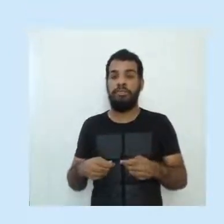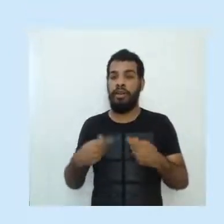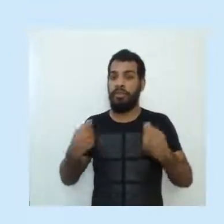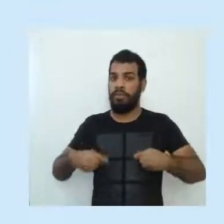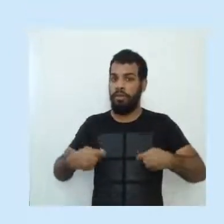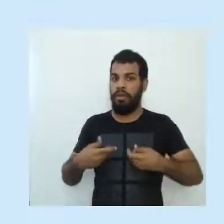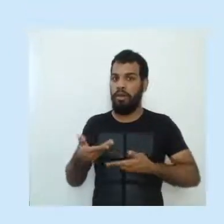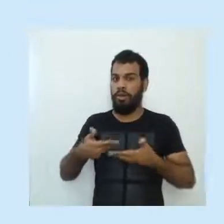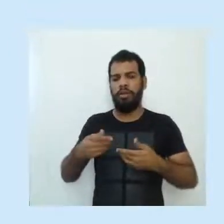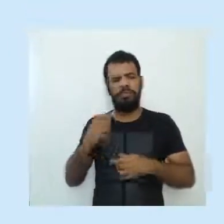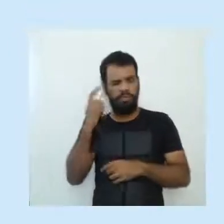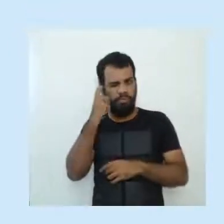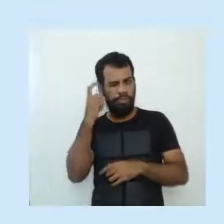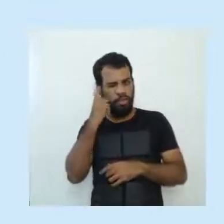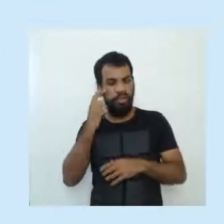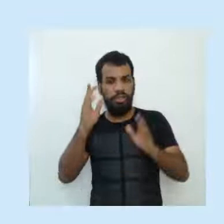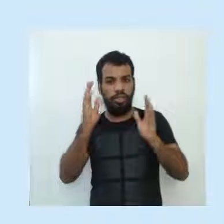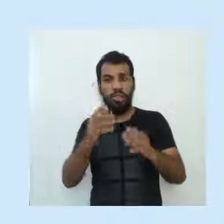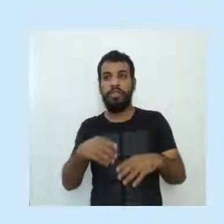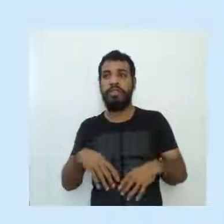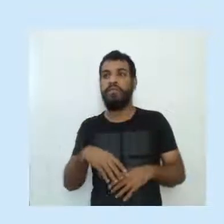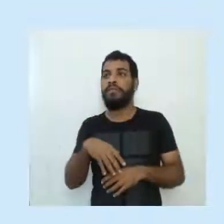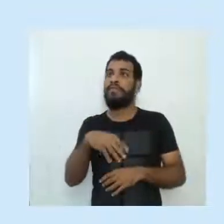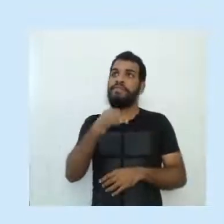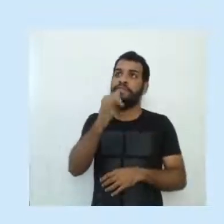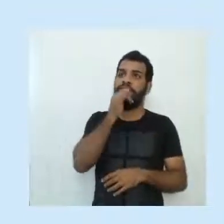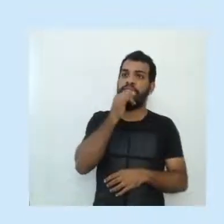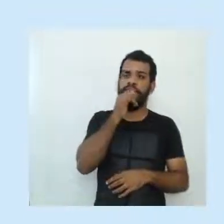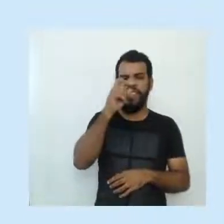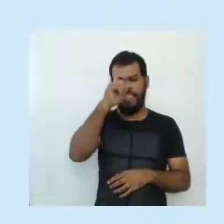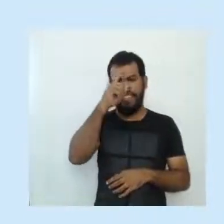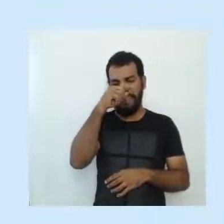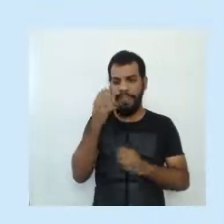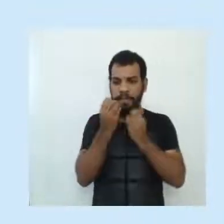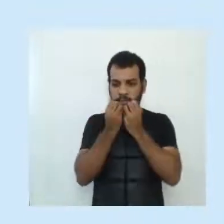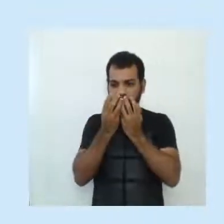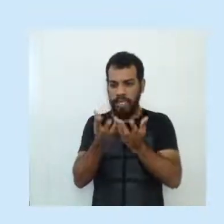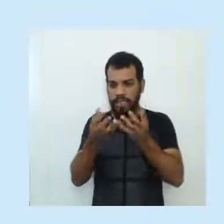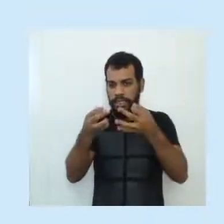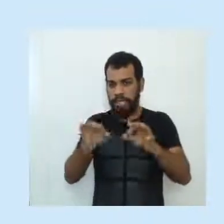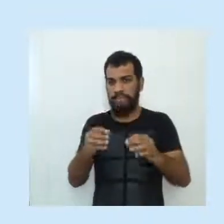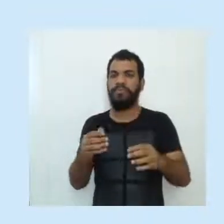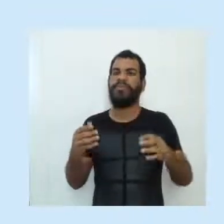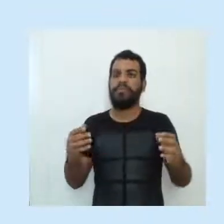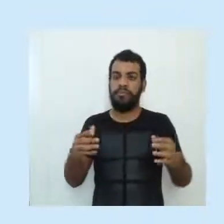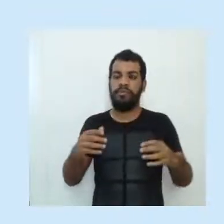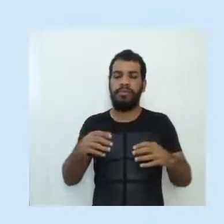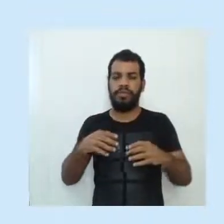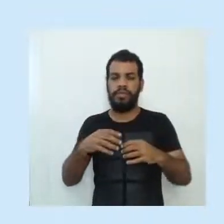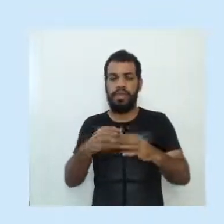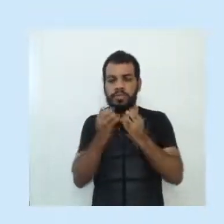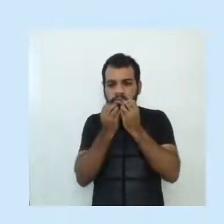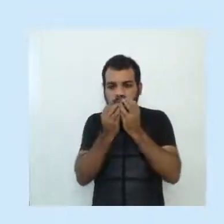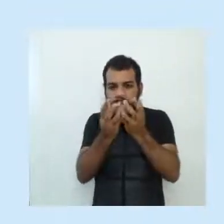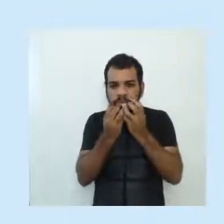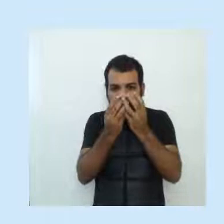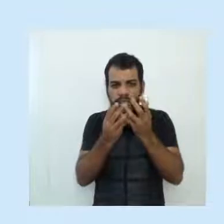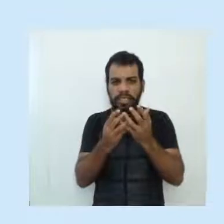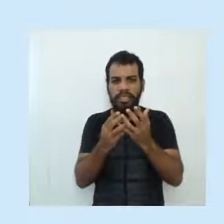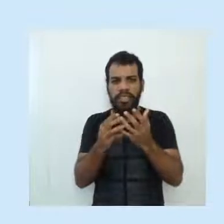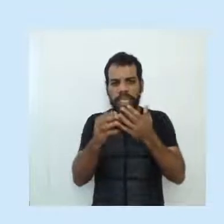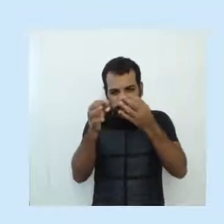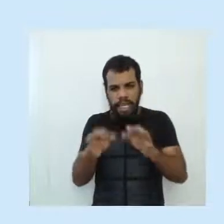Já pensou? Já é difícil a gente conseguir se expressar corretamente, passar para as pessoas aquilo que a gente